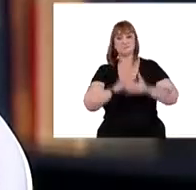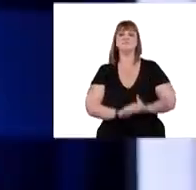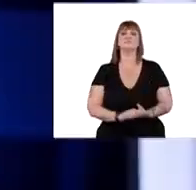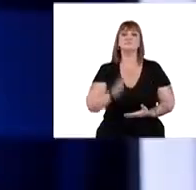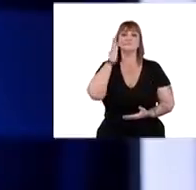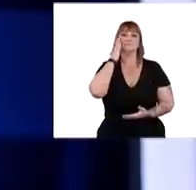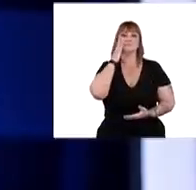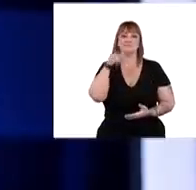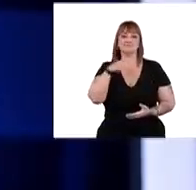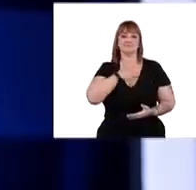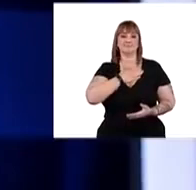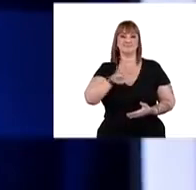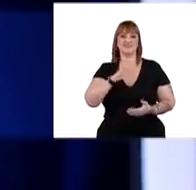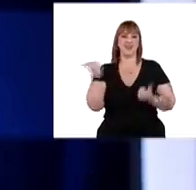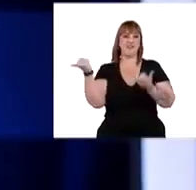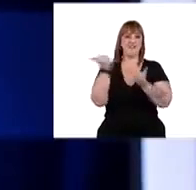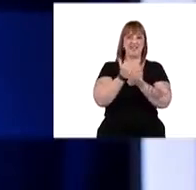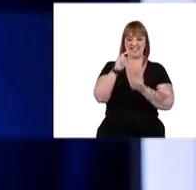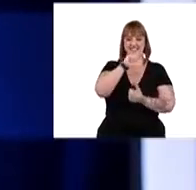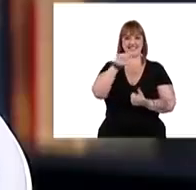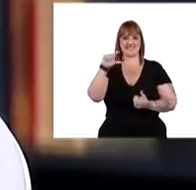soube que a senhora não gosta do termo vice.